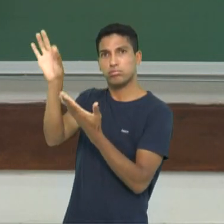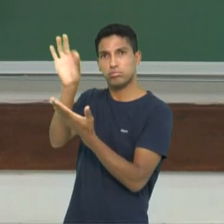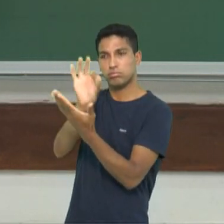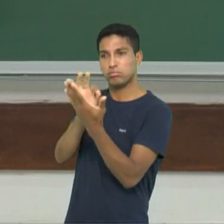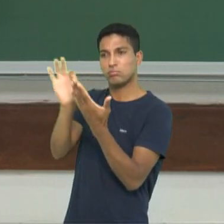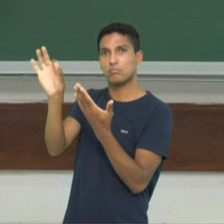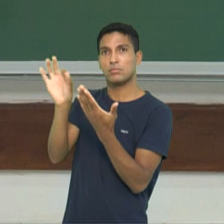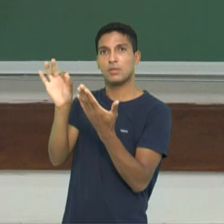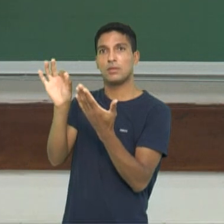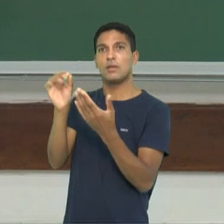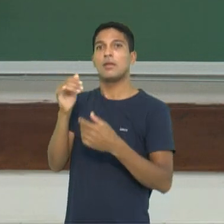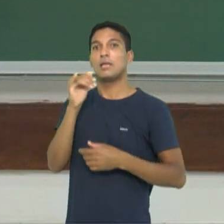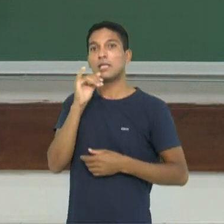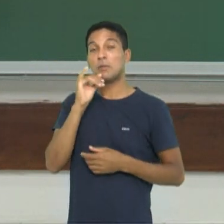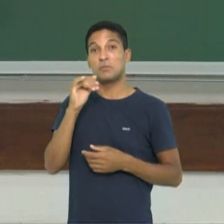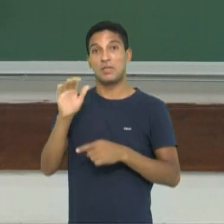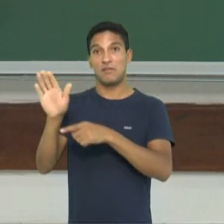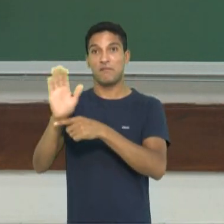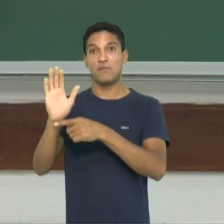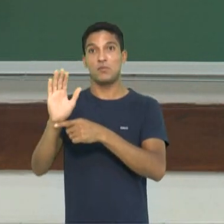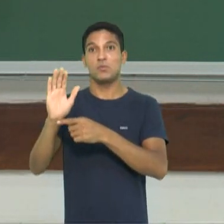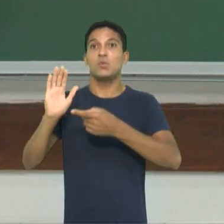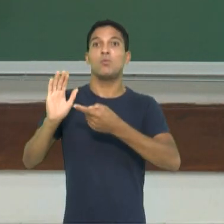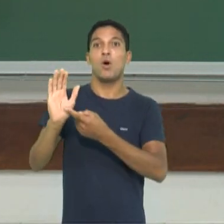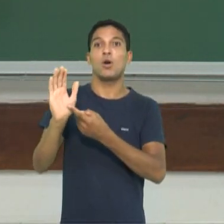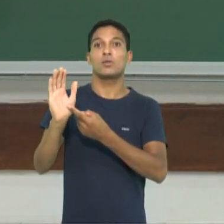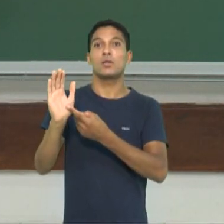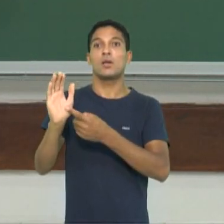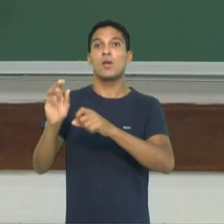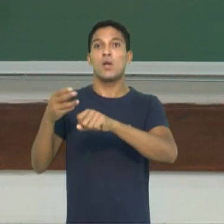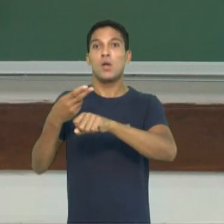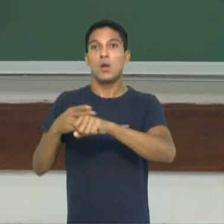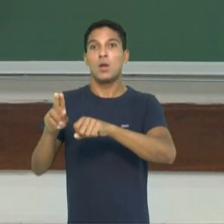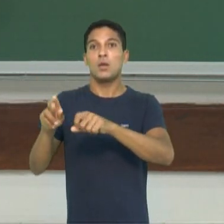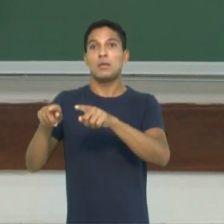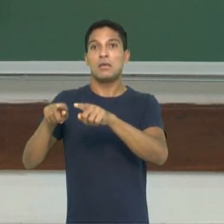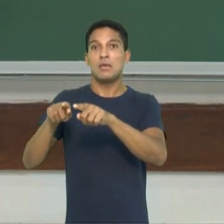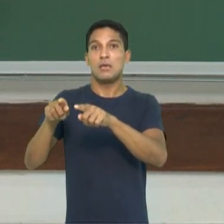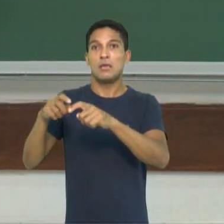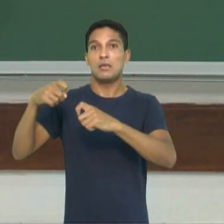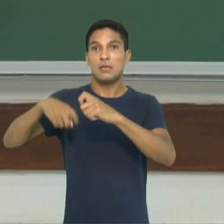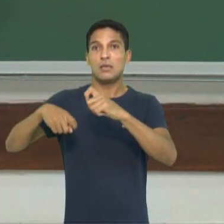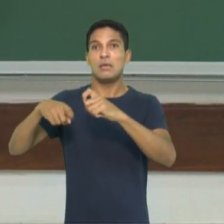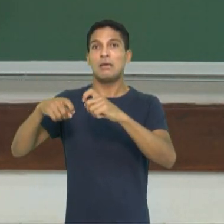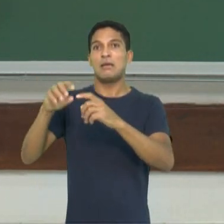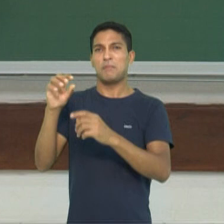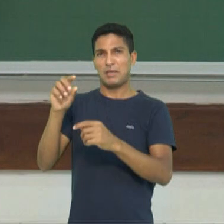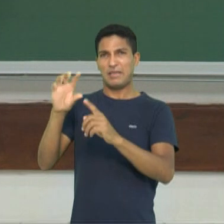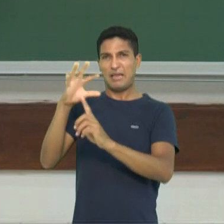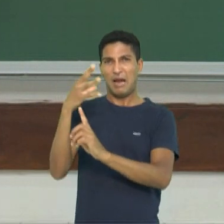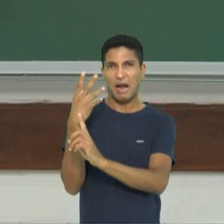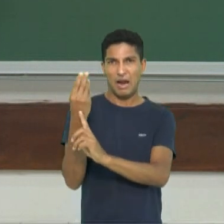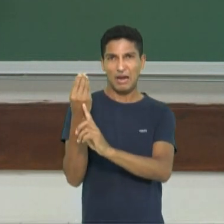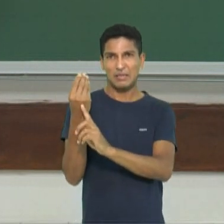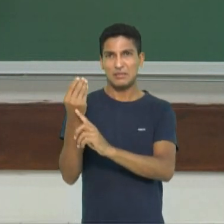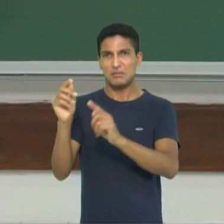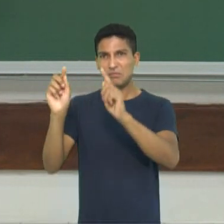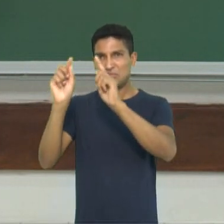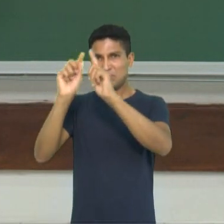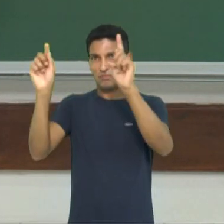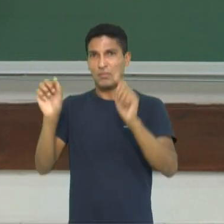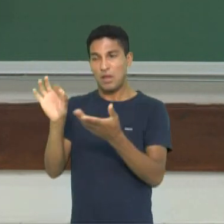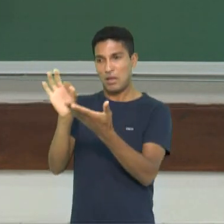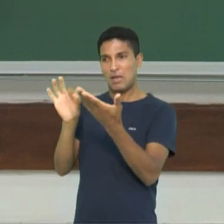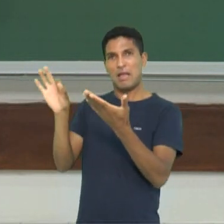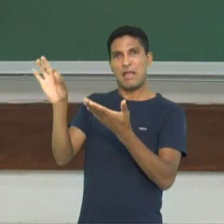caso do erotismo em muitos filmes e séries, será que esse tipo de arte é a arte legítima? É isso que nós